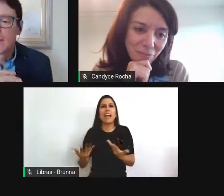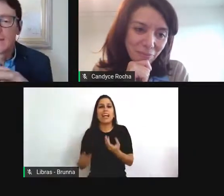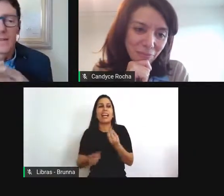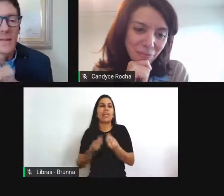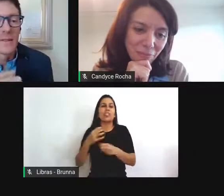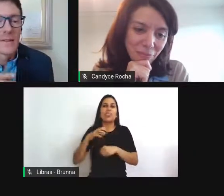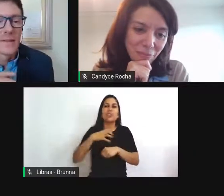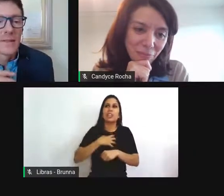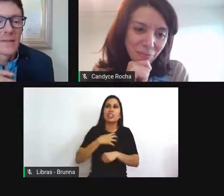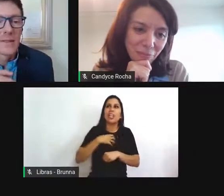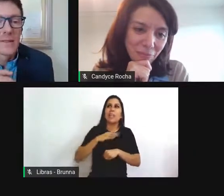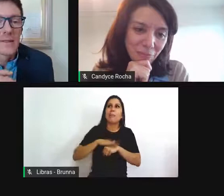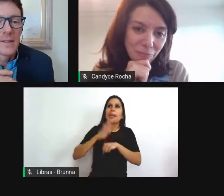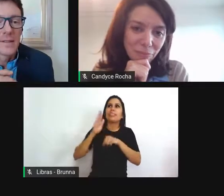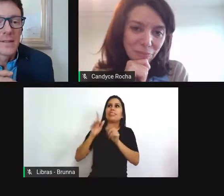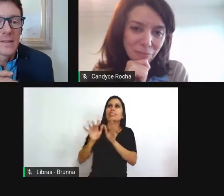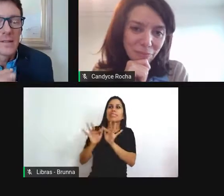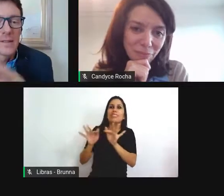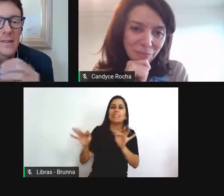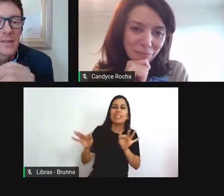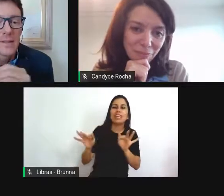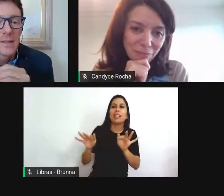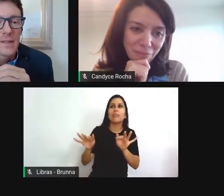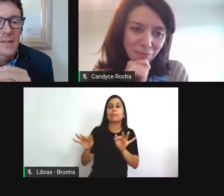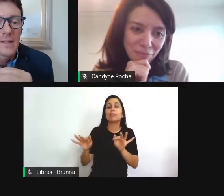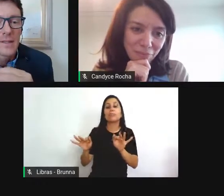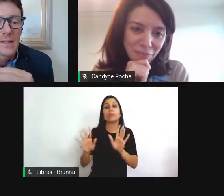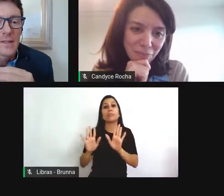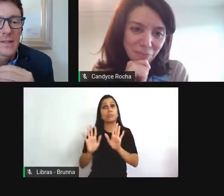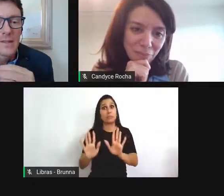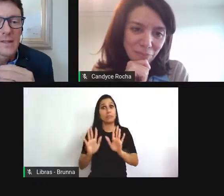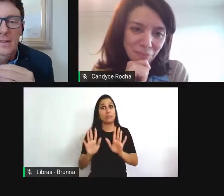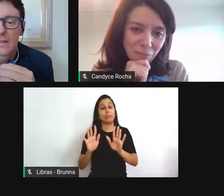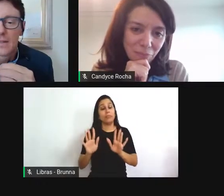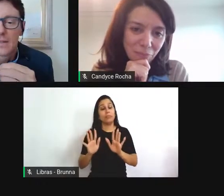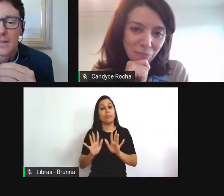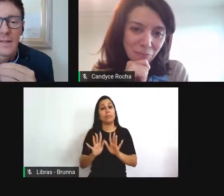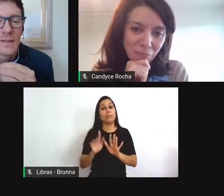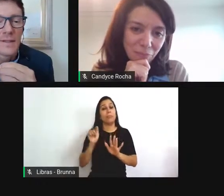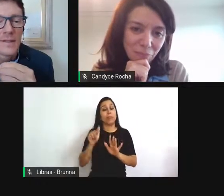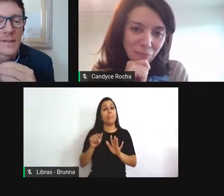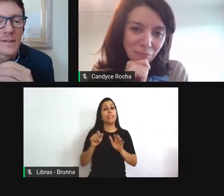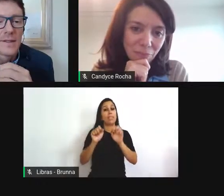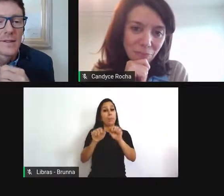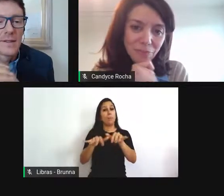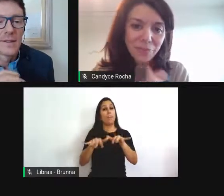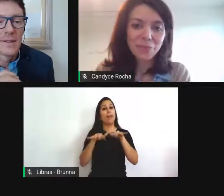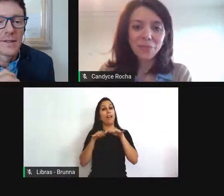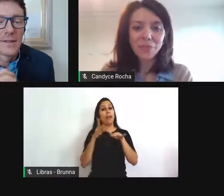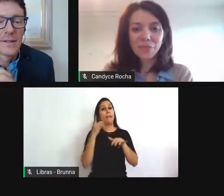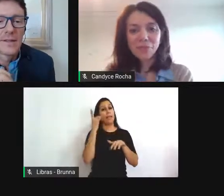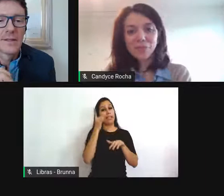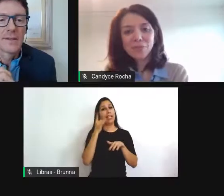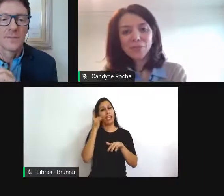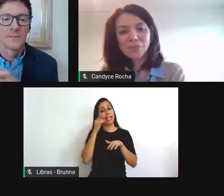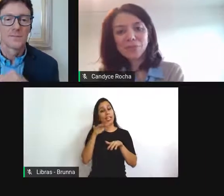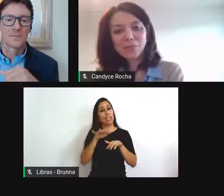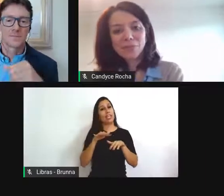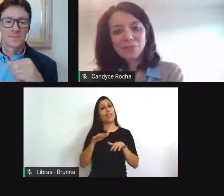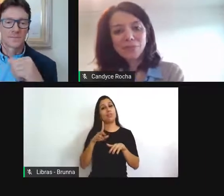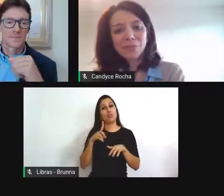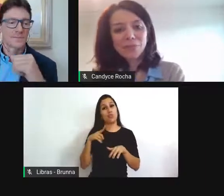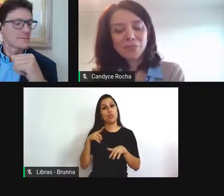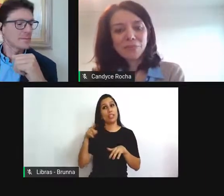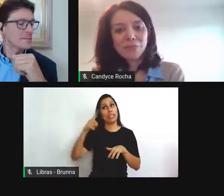mais vaga, né? Mas é um dos parlamentos que se baseou no trabalho nosso,